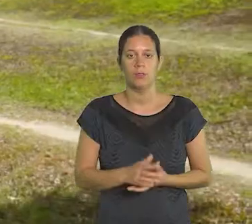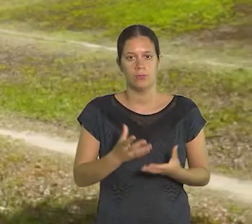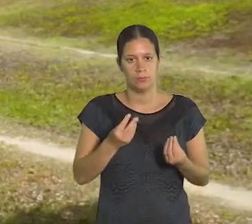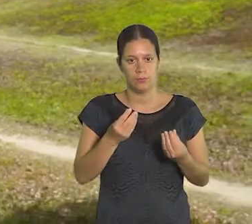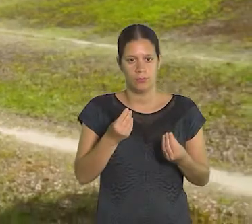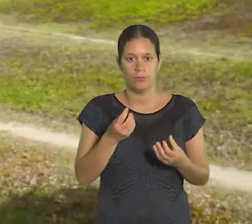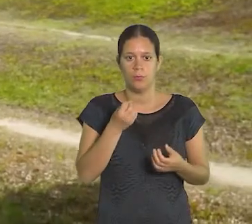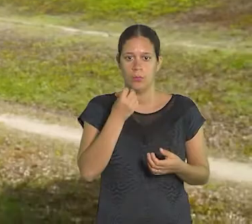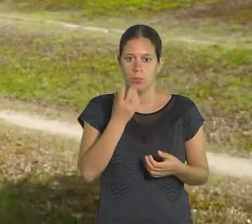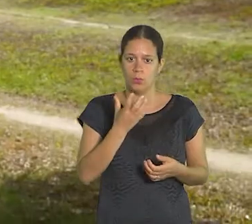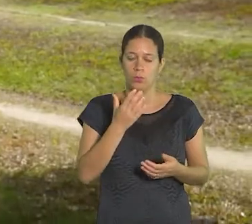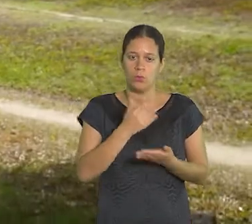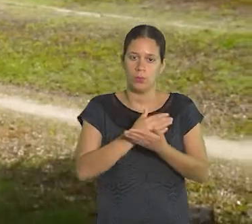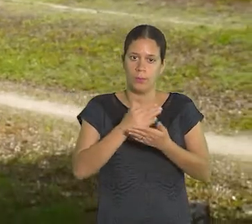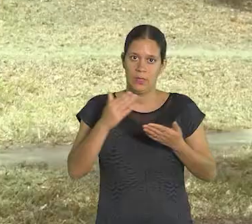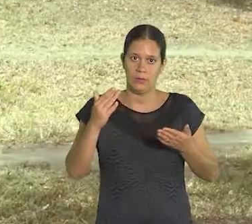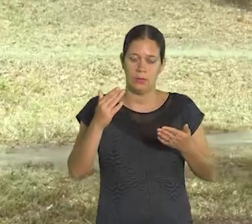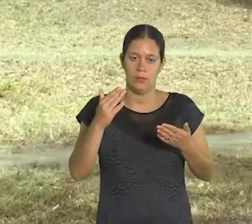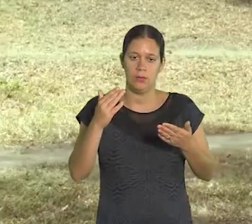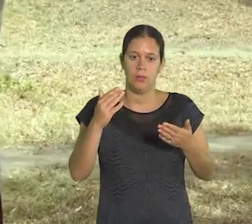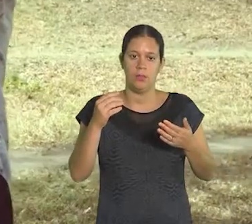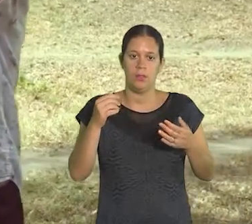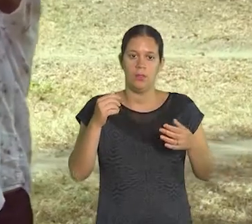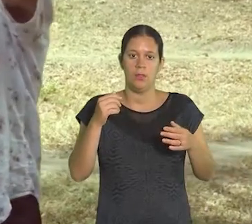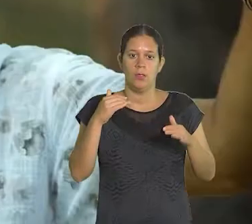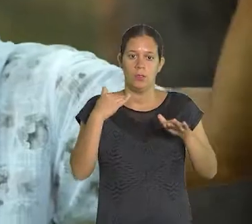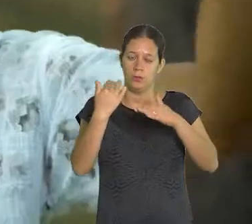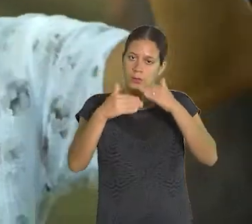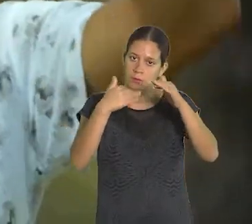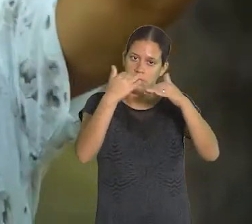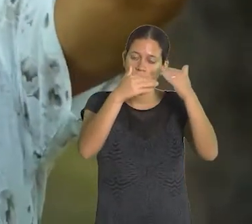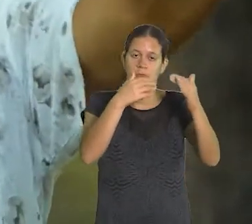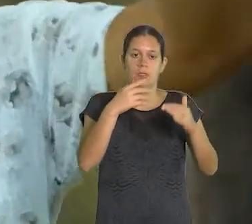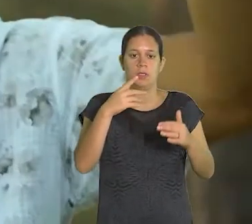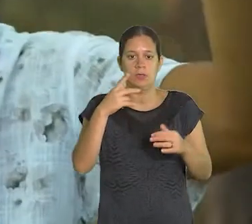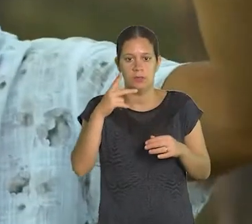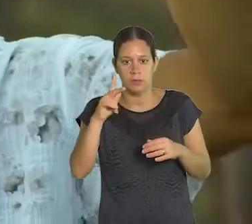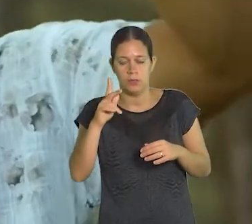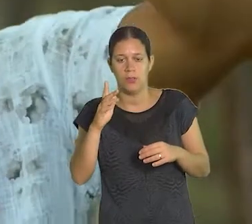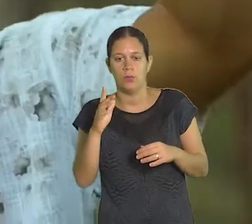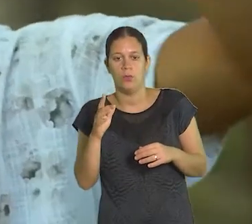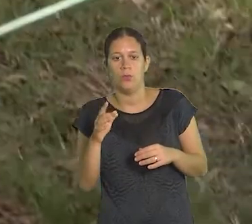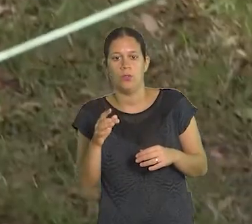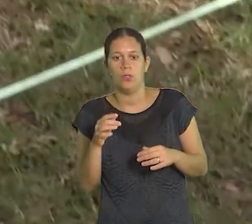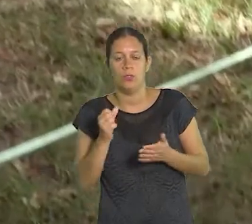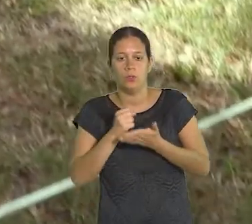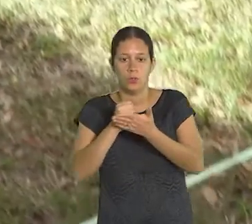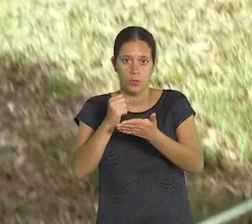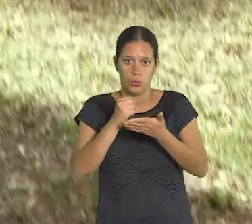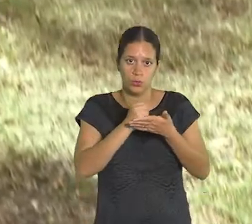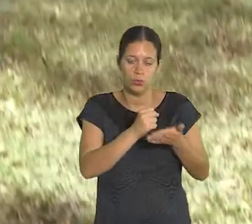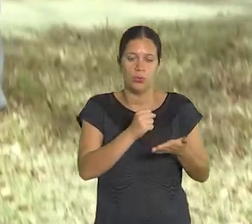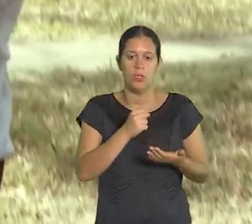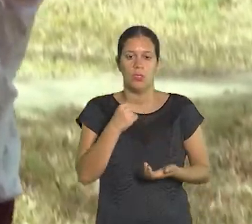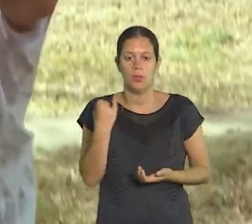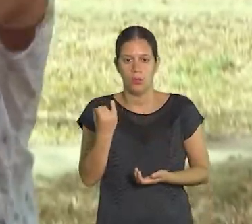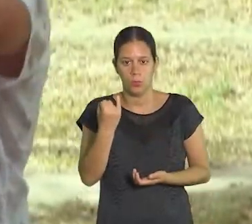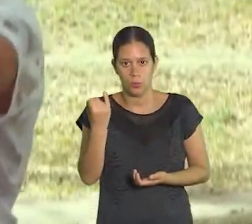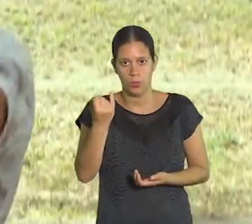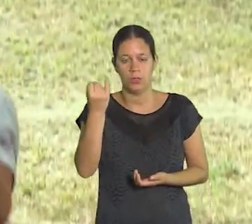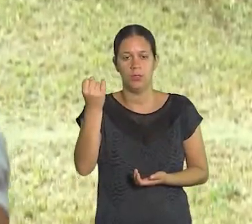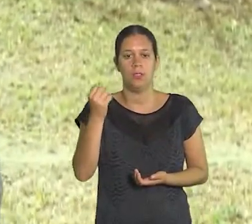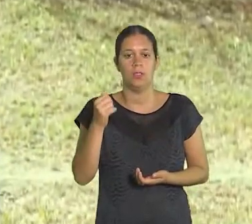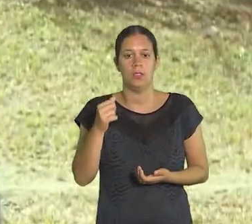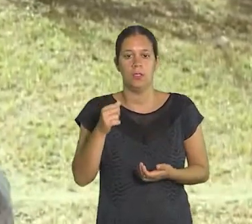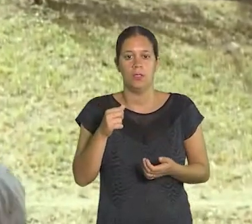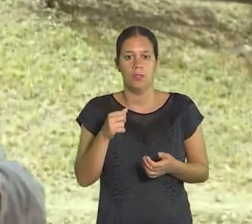Eu acho que vale muito a pena, né, o iniciante começar com o auxílio da corda, desenvolver o seu próprio equilíbrio e contar com o seu próprio auxílio é